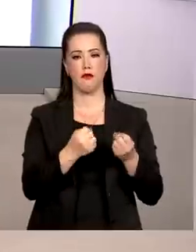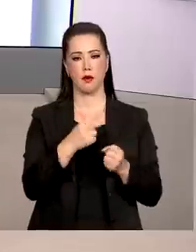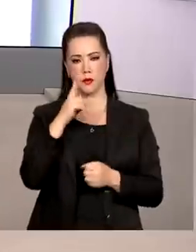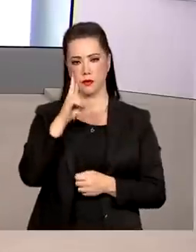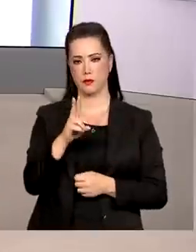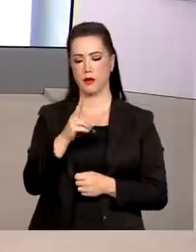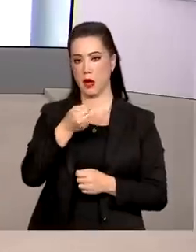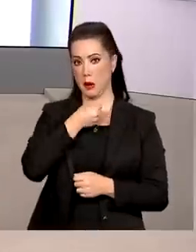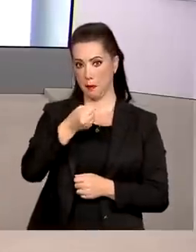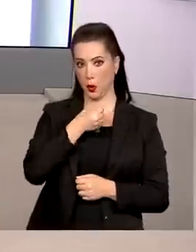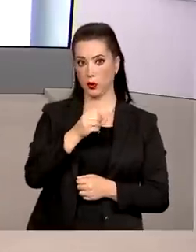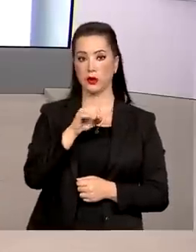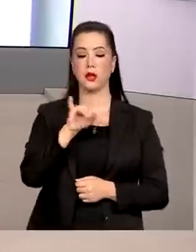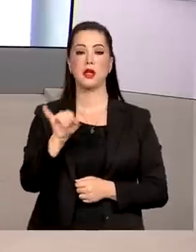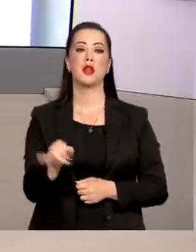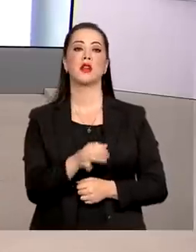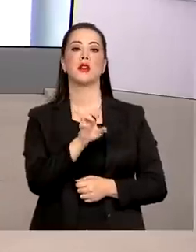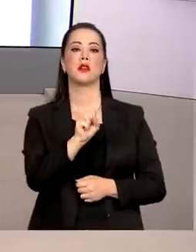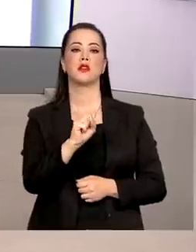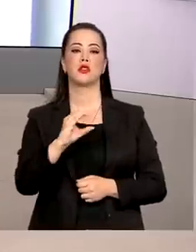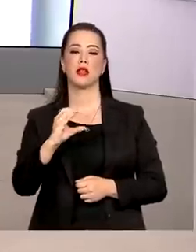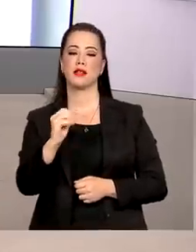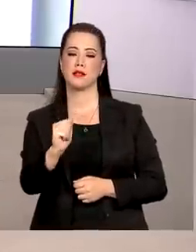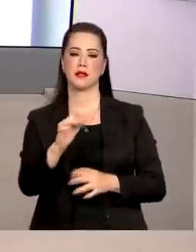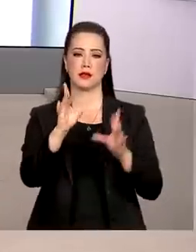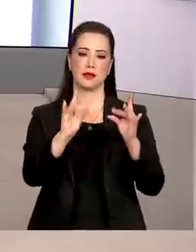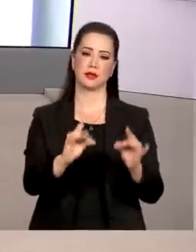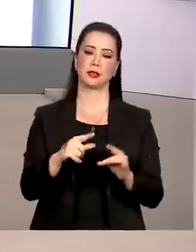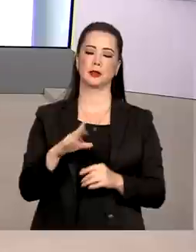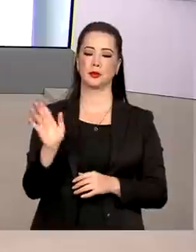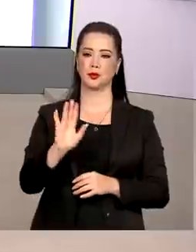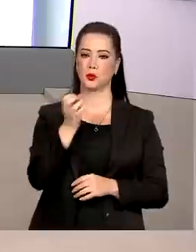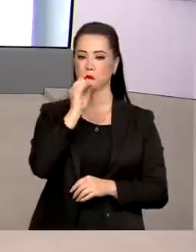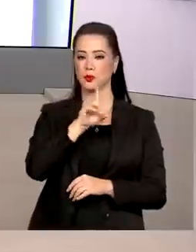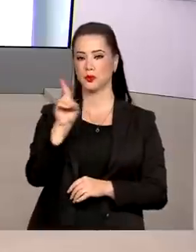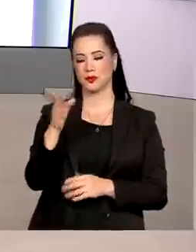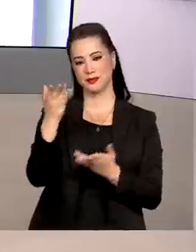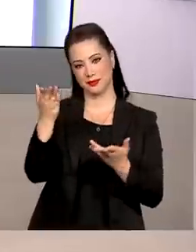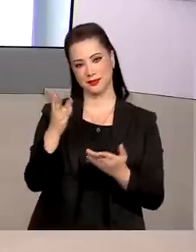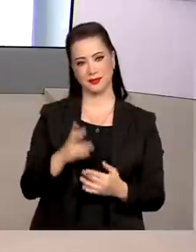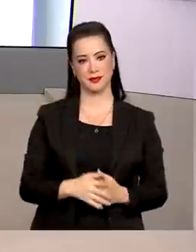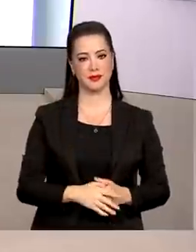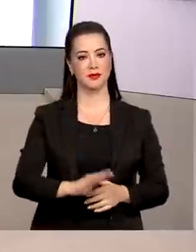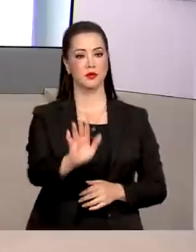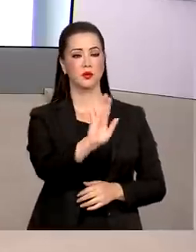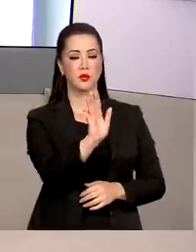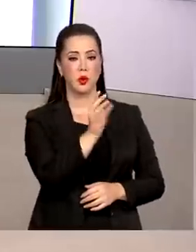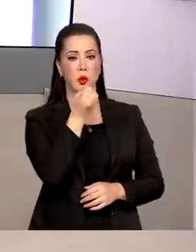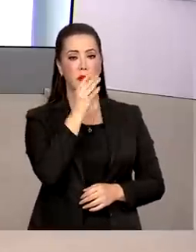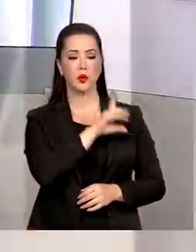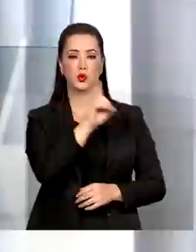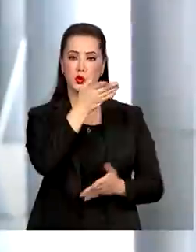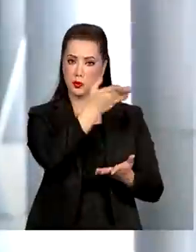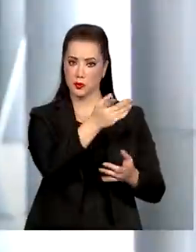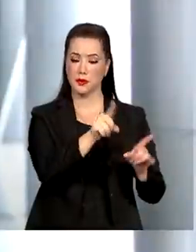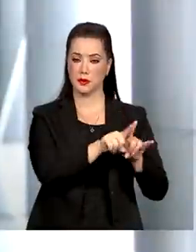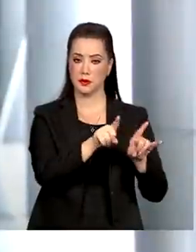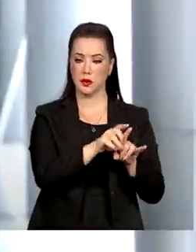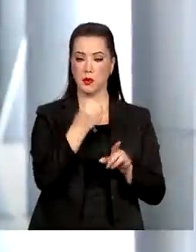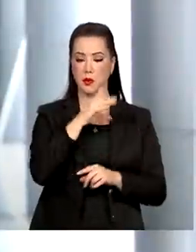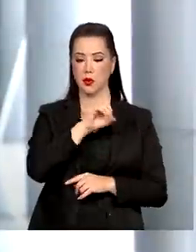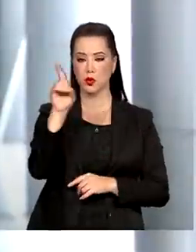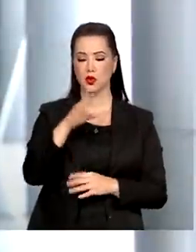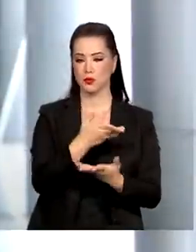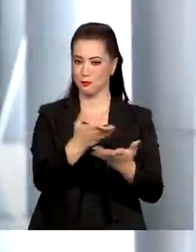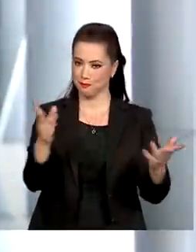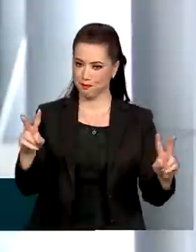Gonçalves Ela traz as informações para gente Oi Jéssica bom dia Oi Renata bom dia para você também Bom dia a todos que